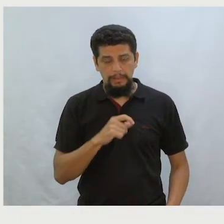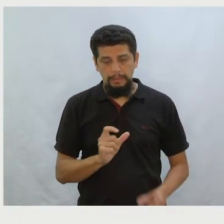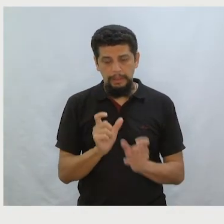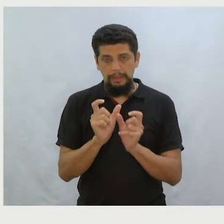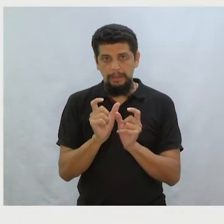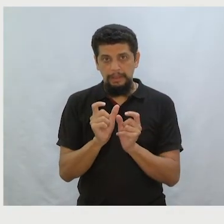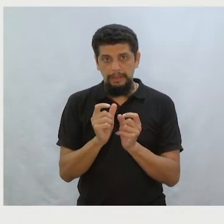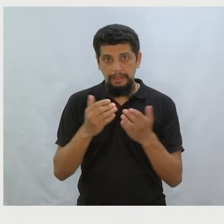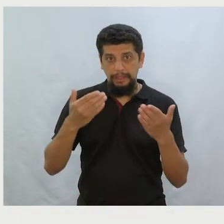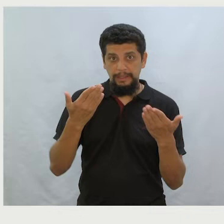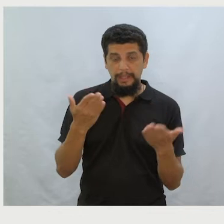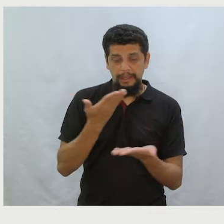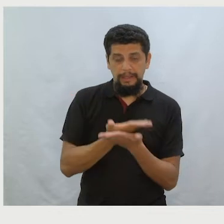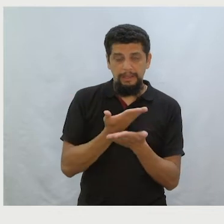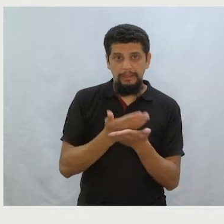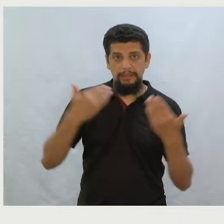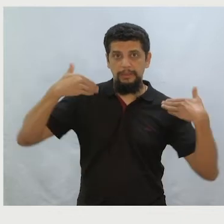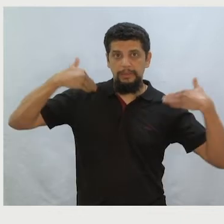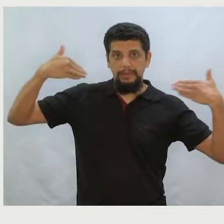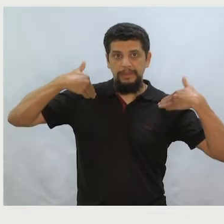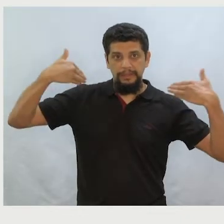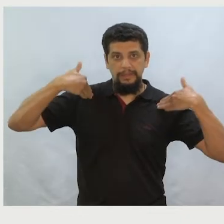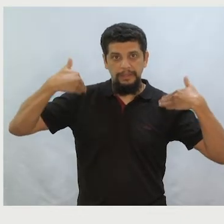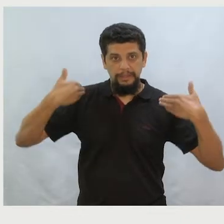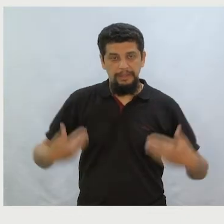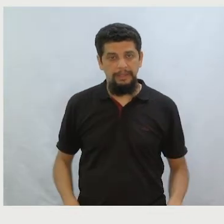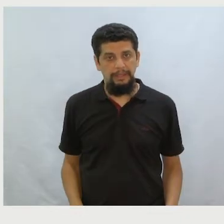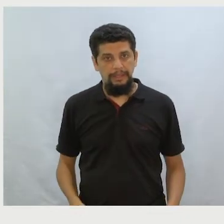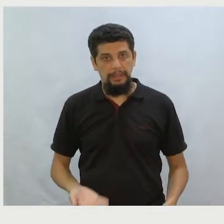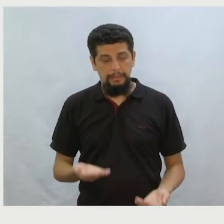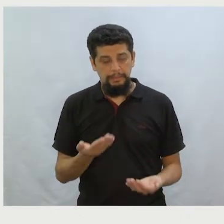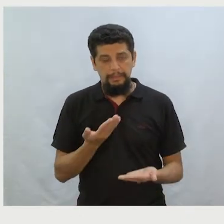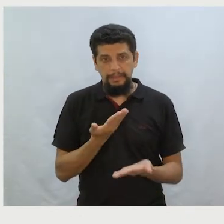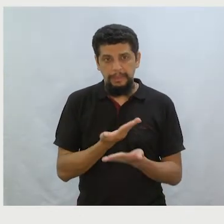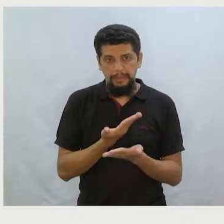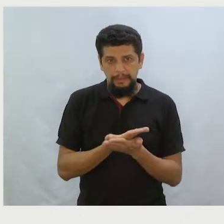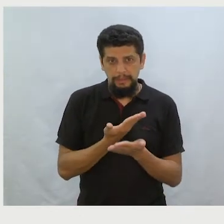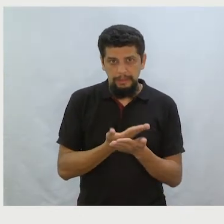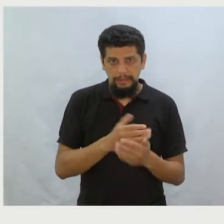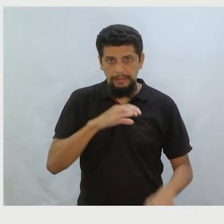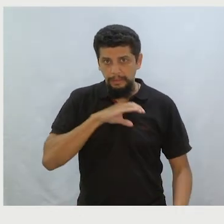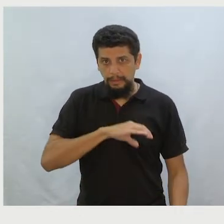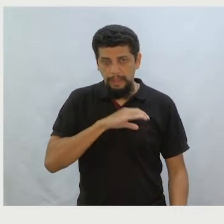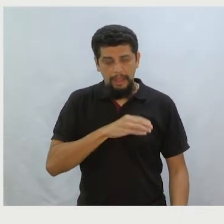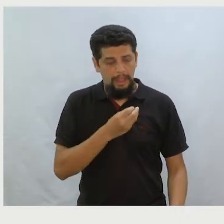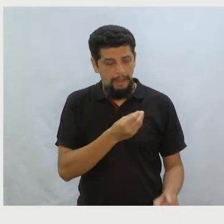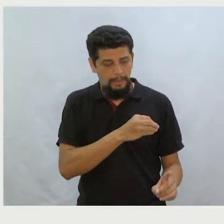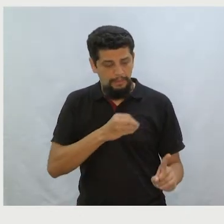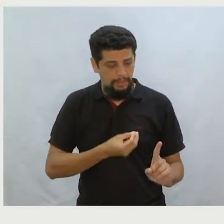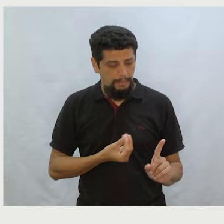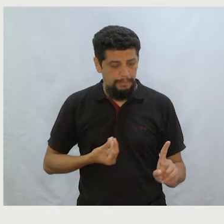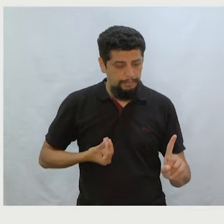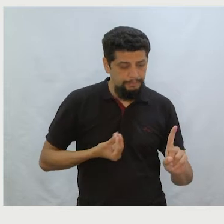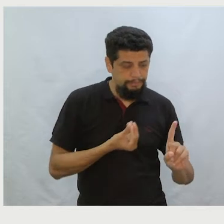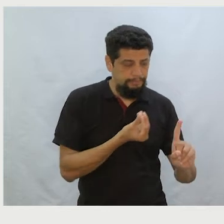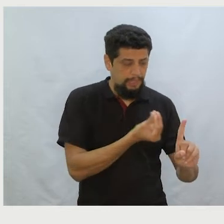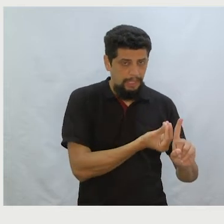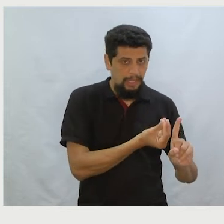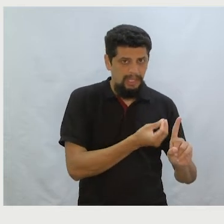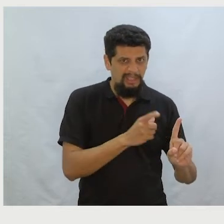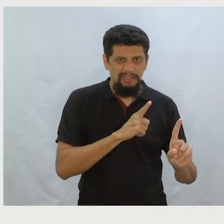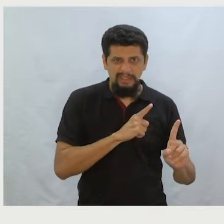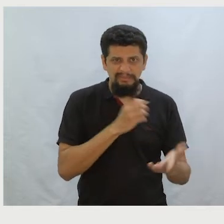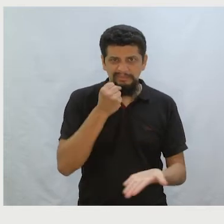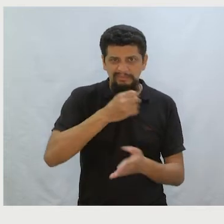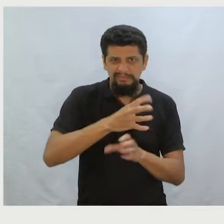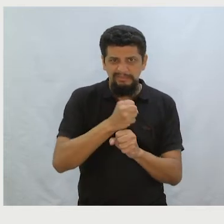dupla de educação física na minha aula dupla de português da sexta-feira a professora me entregou a análise sintática